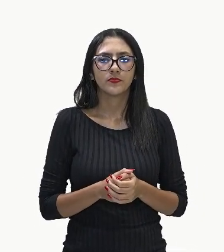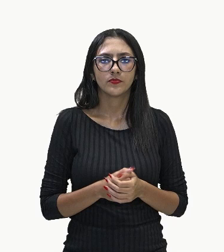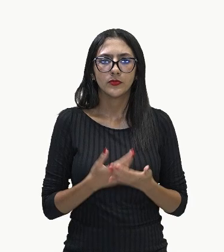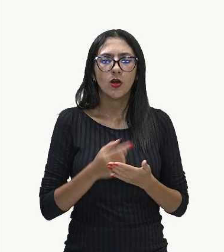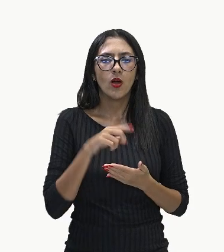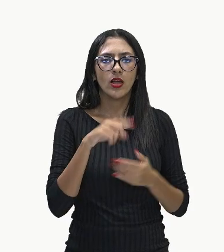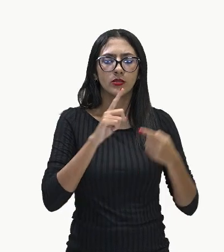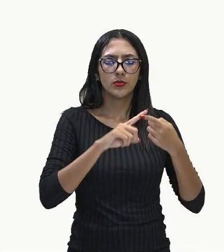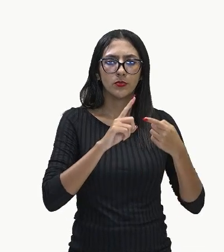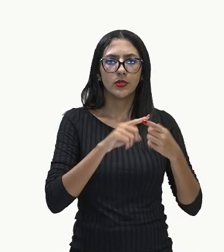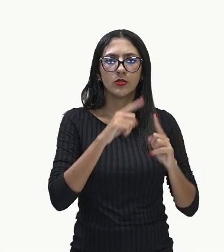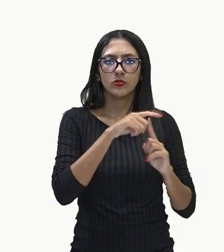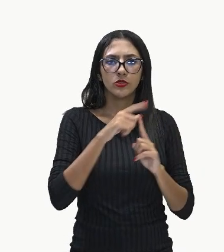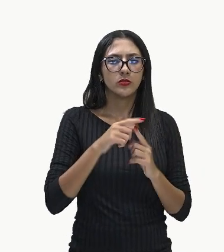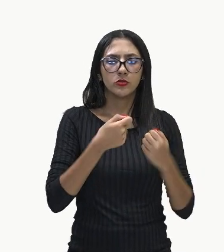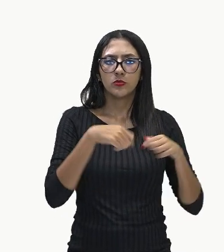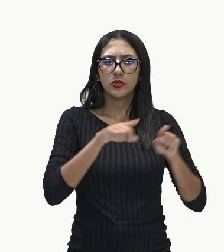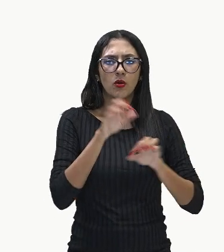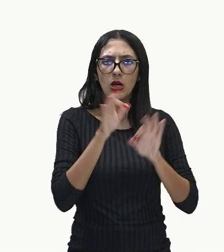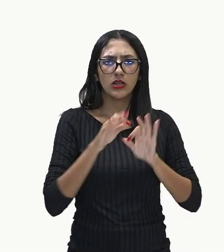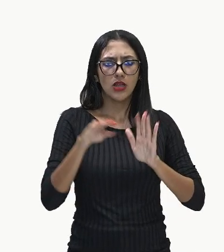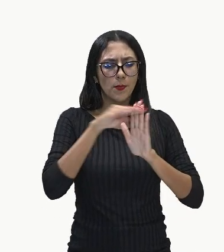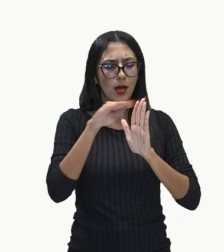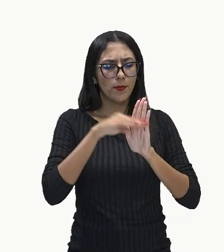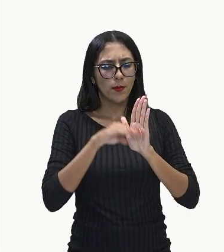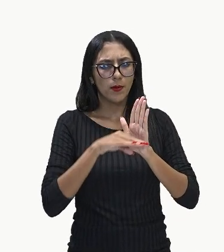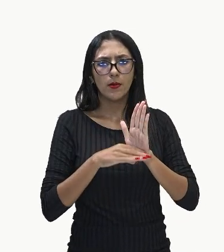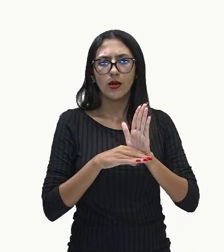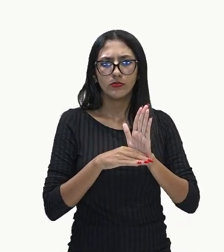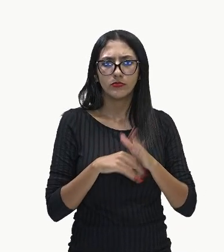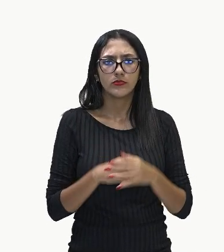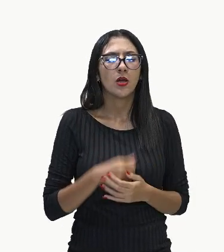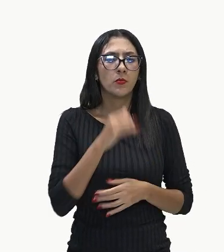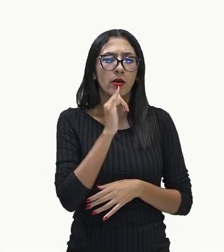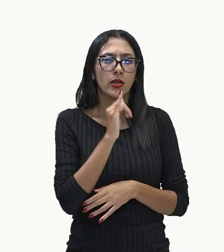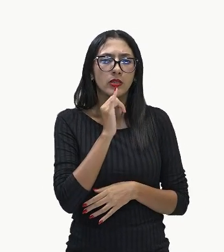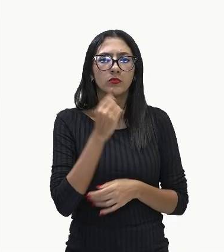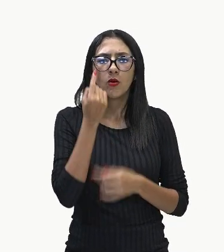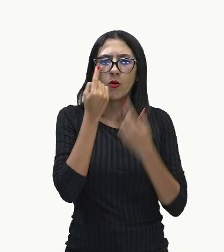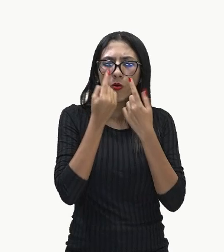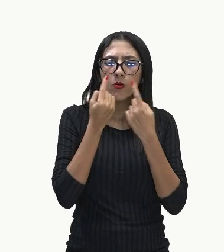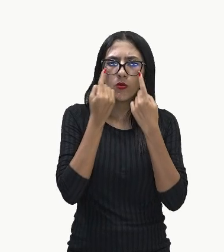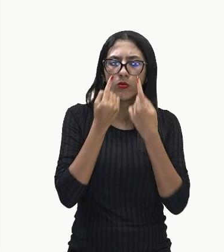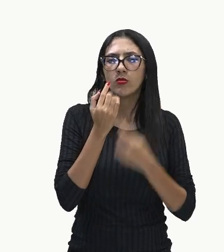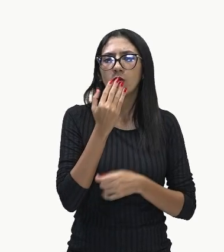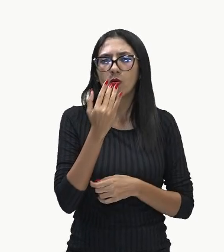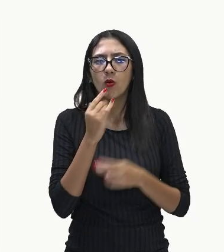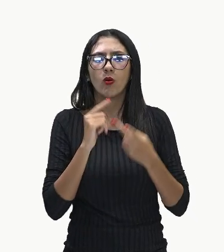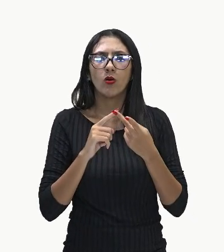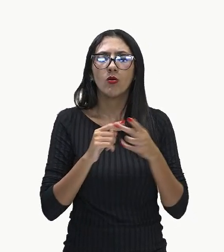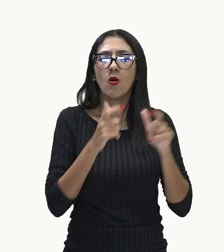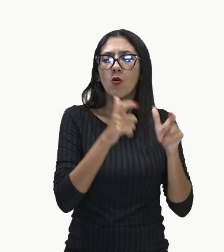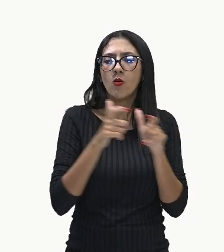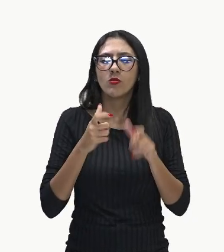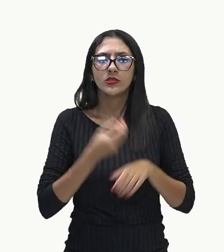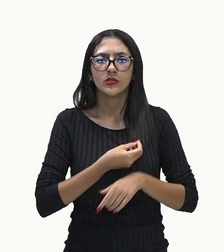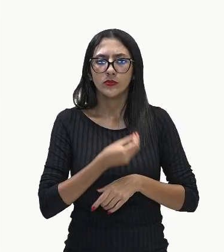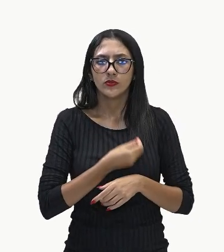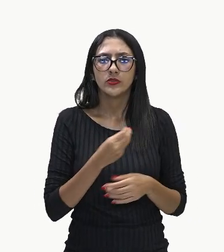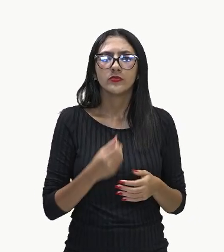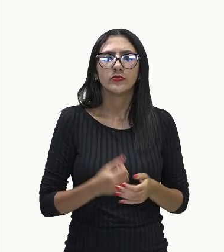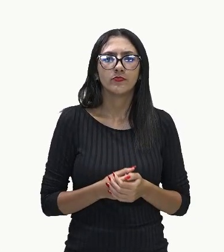não precisam de ordem. Pode ser cor dos olhos, região onde mora e etc. E as